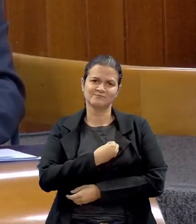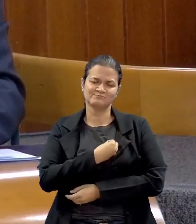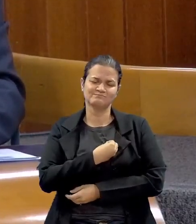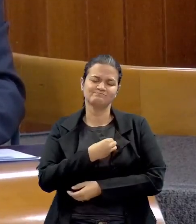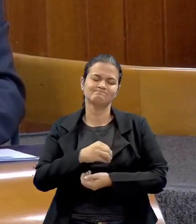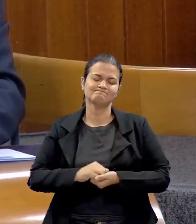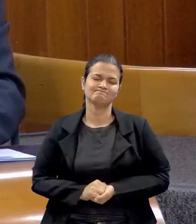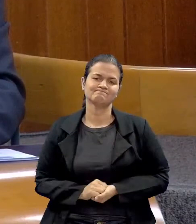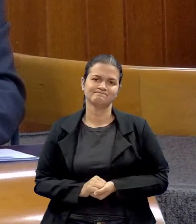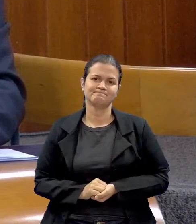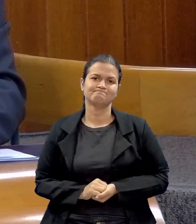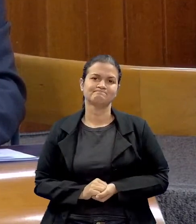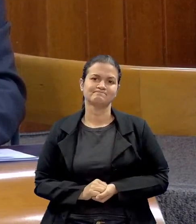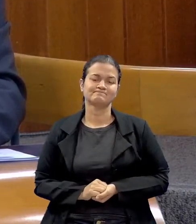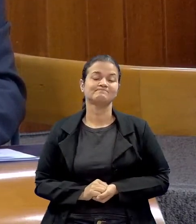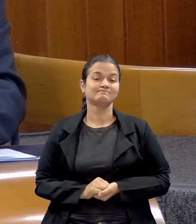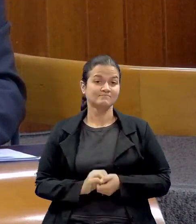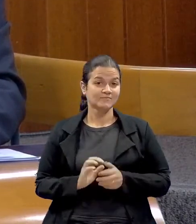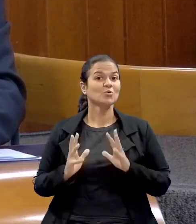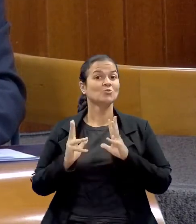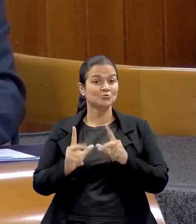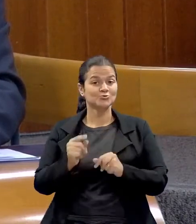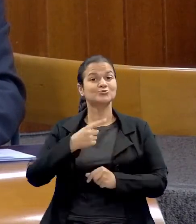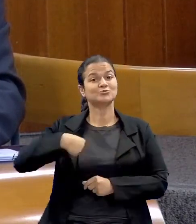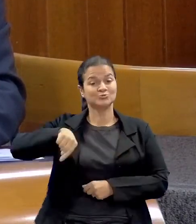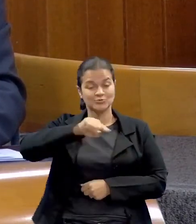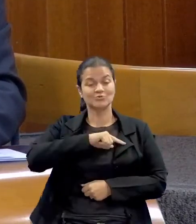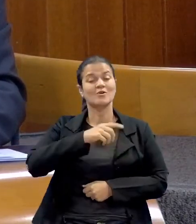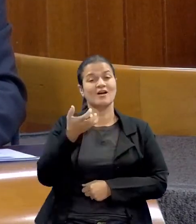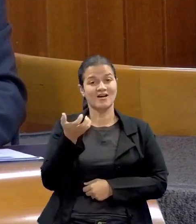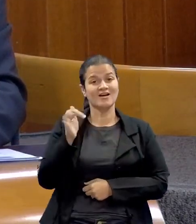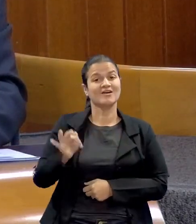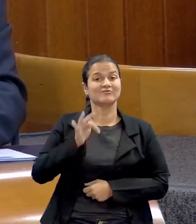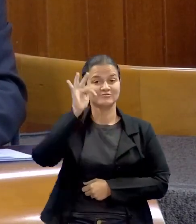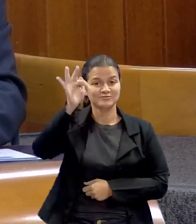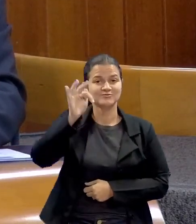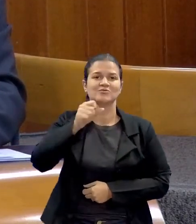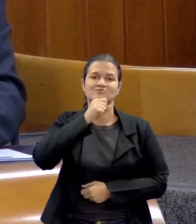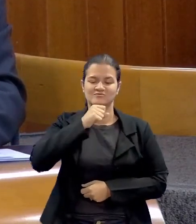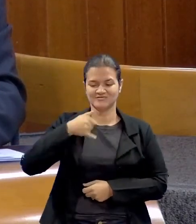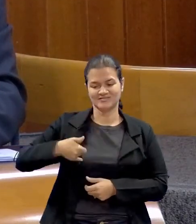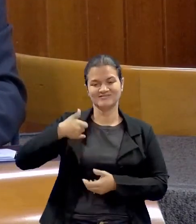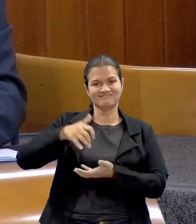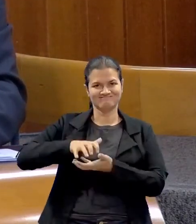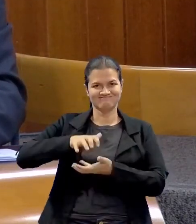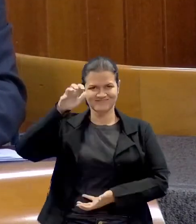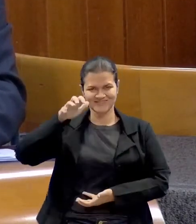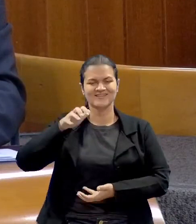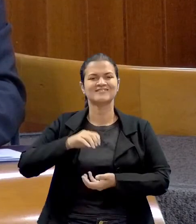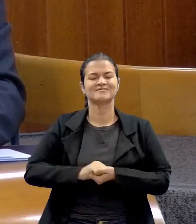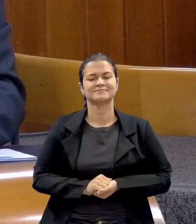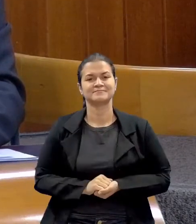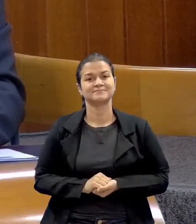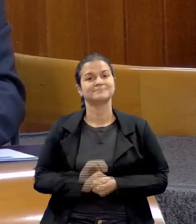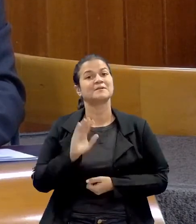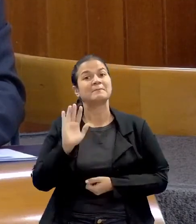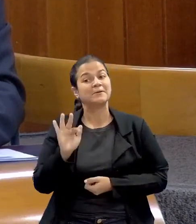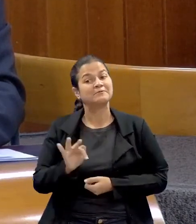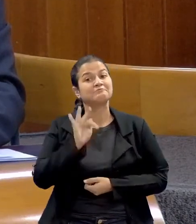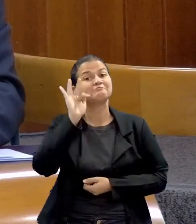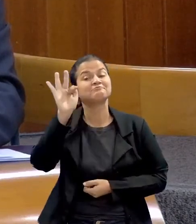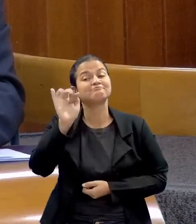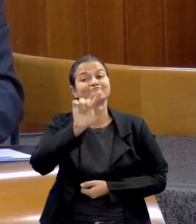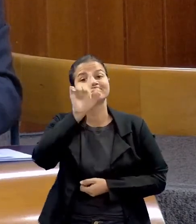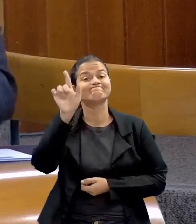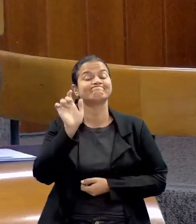Olha, todos nós temos pretensão de ficar velhos, idosos, mas o futuro espera a